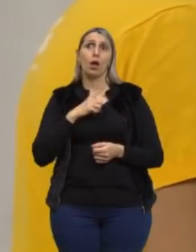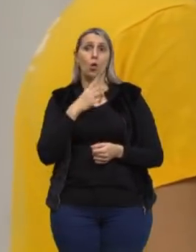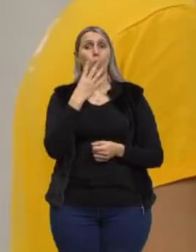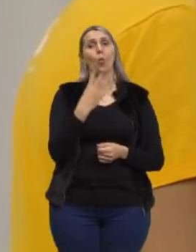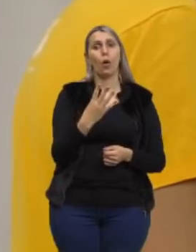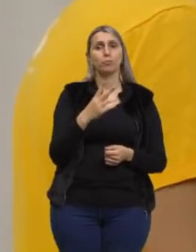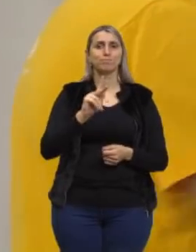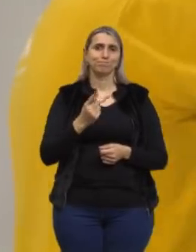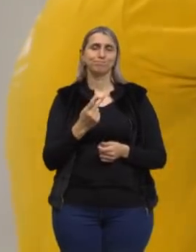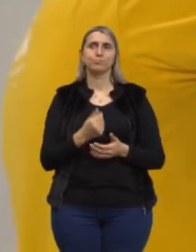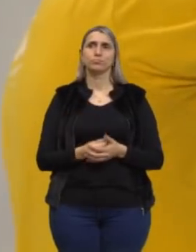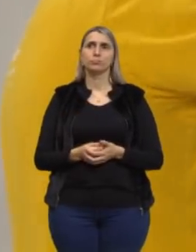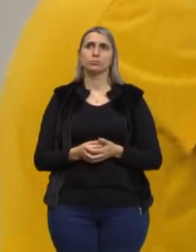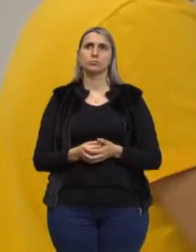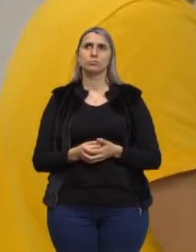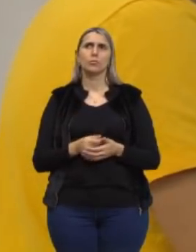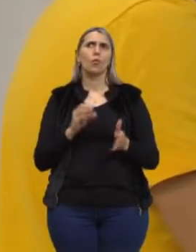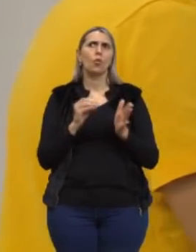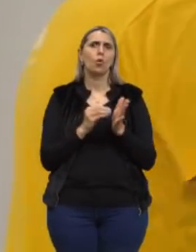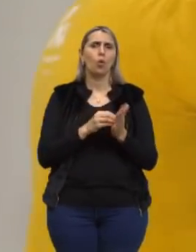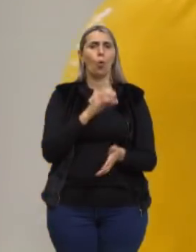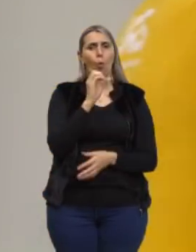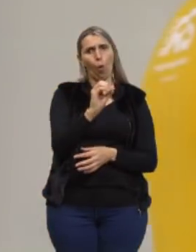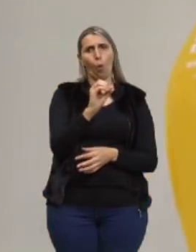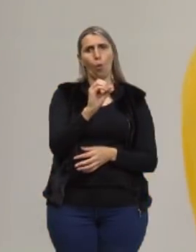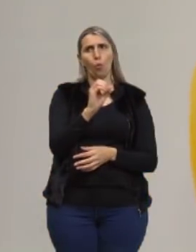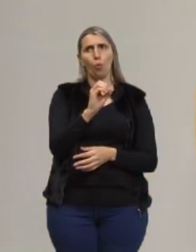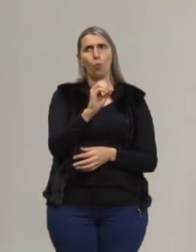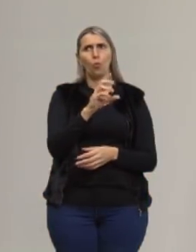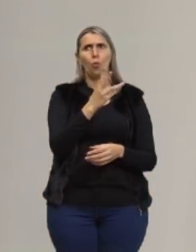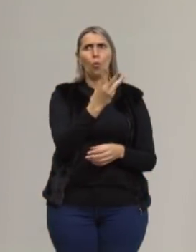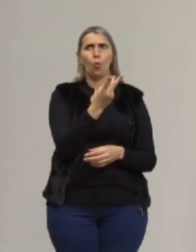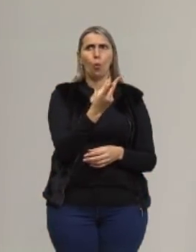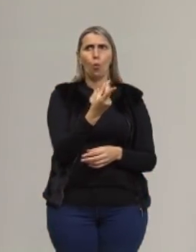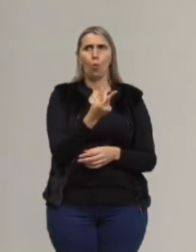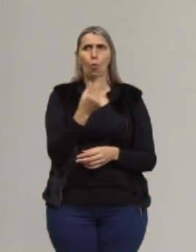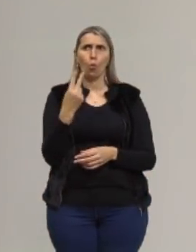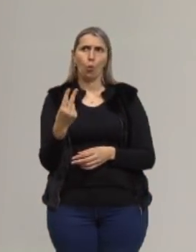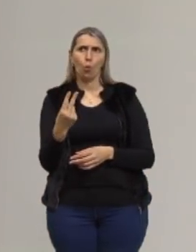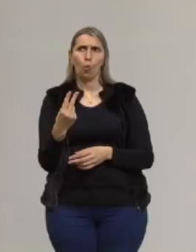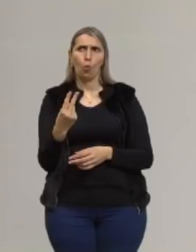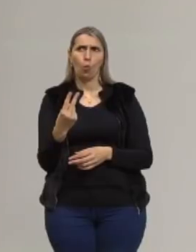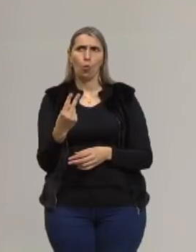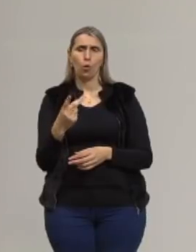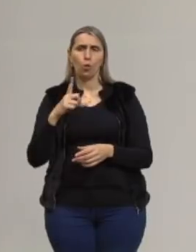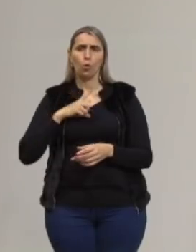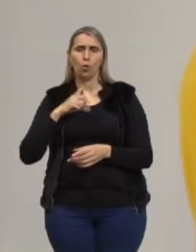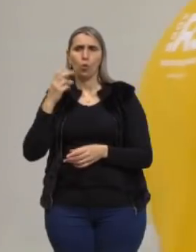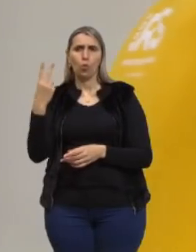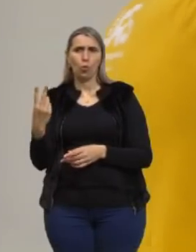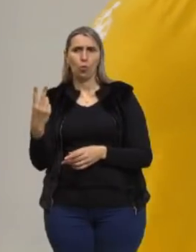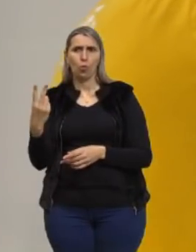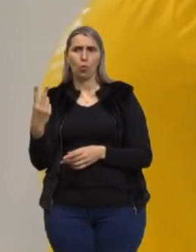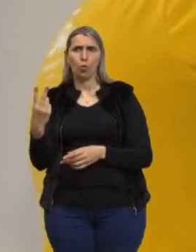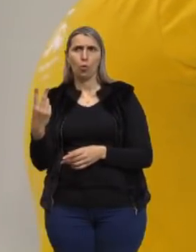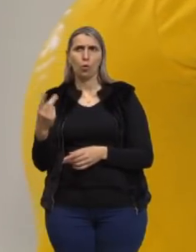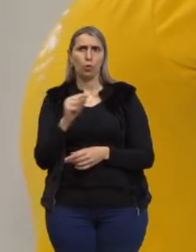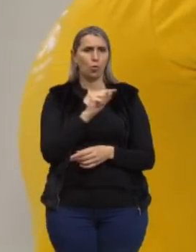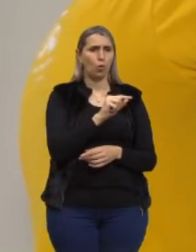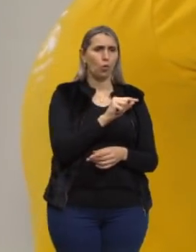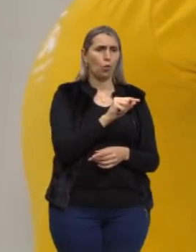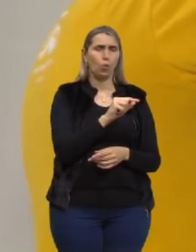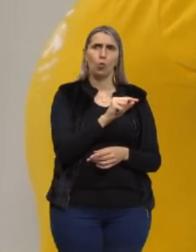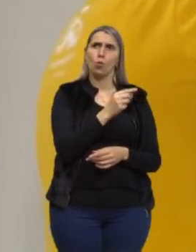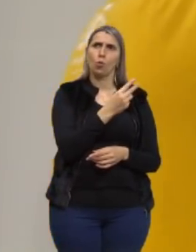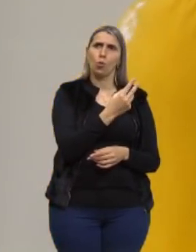quatro hidrogênios falta só oxigênio quantos eu tenho aqui aqui eu tenho dois e aqui eu também tenho dois e